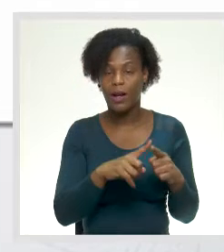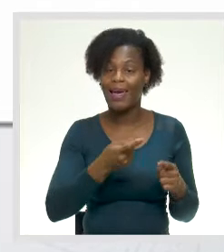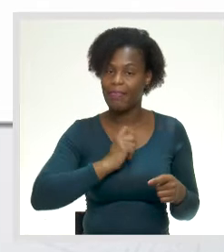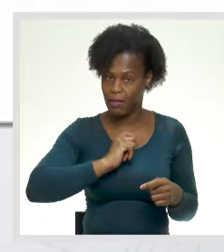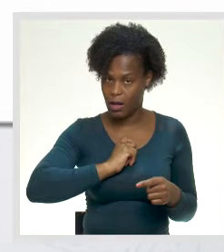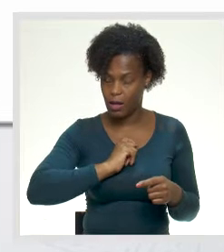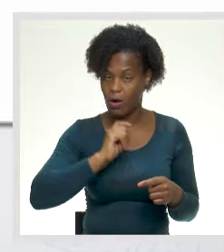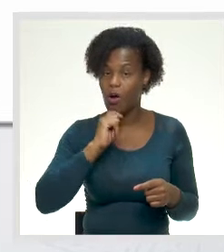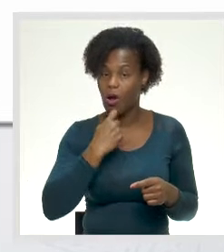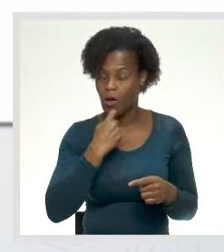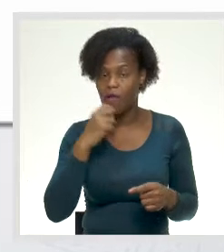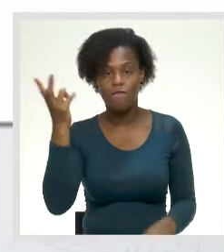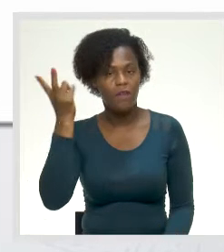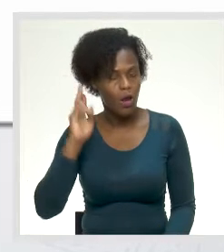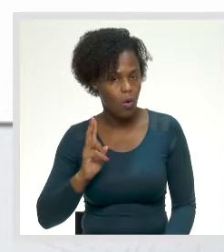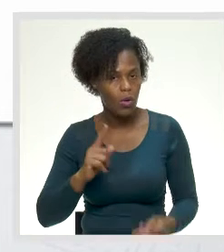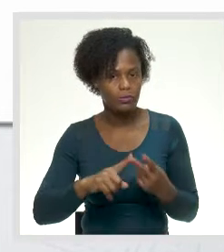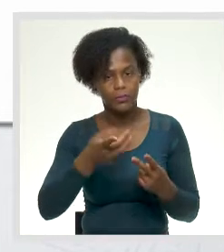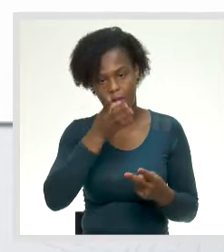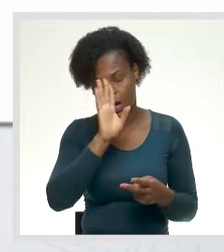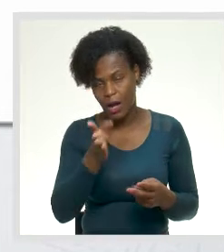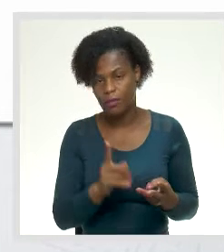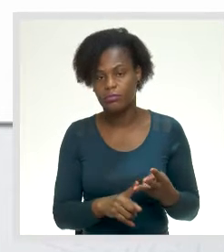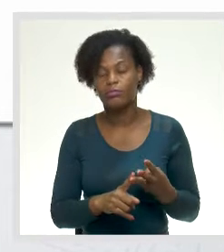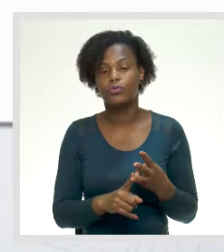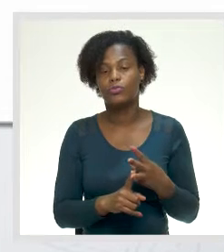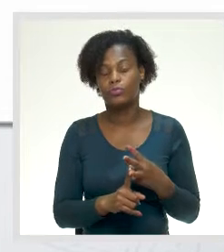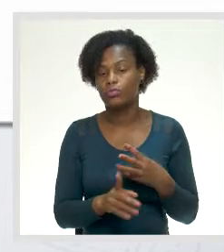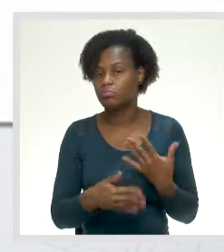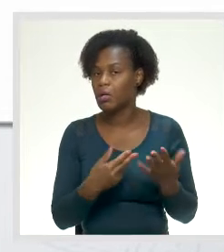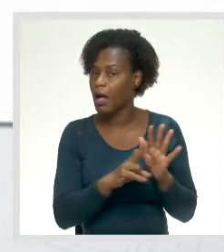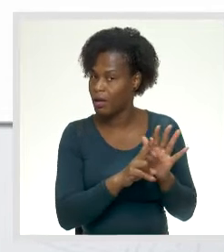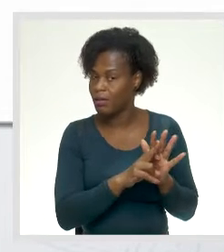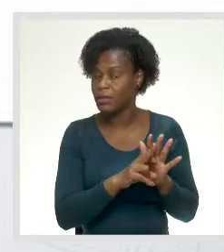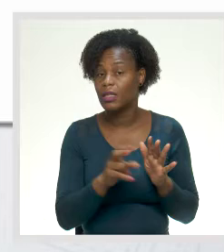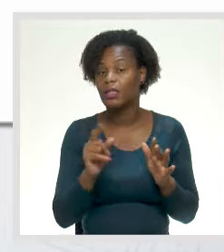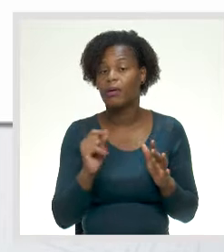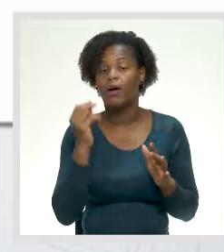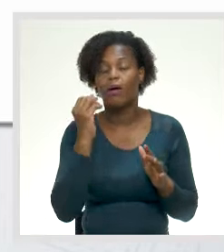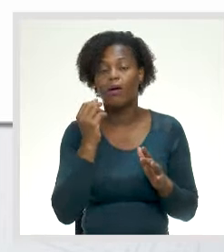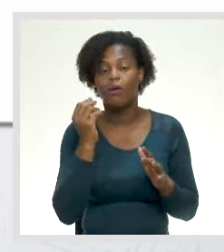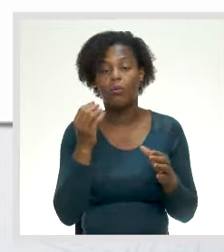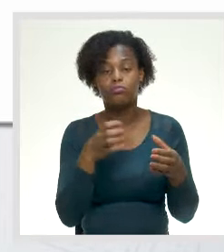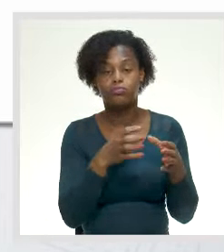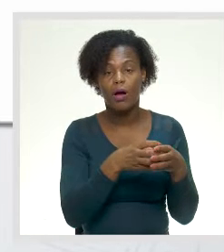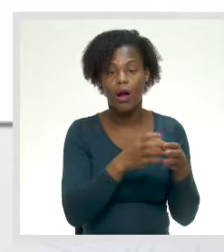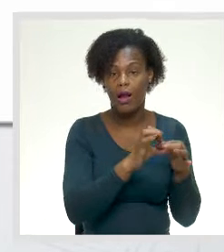ética. É um código de valores, de costumes, de hábitos, regras e